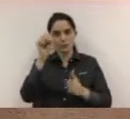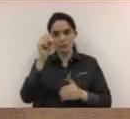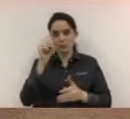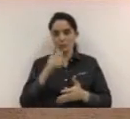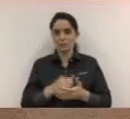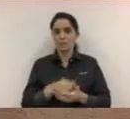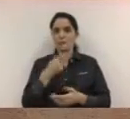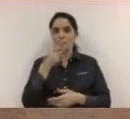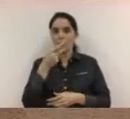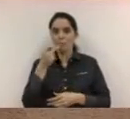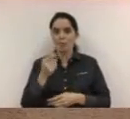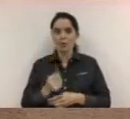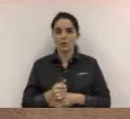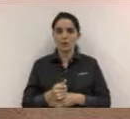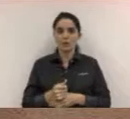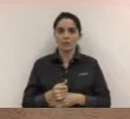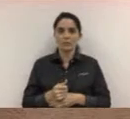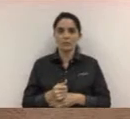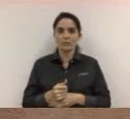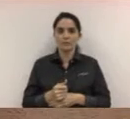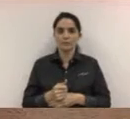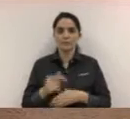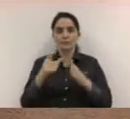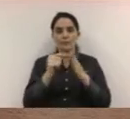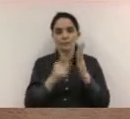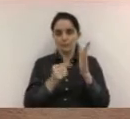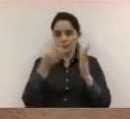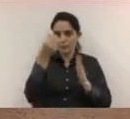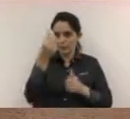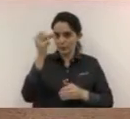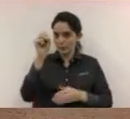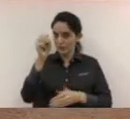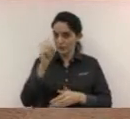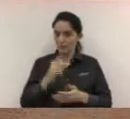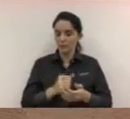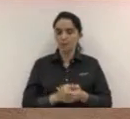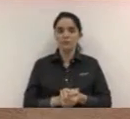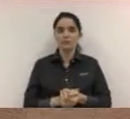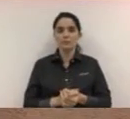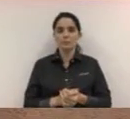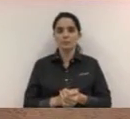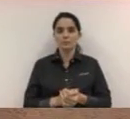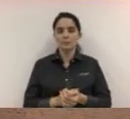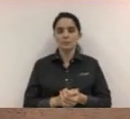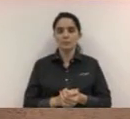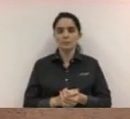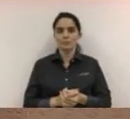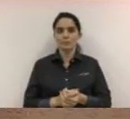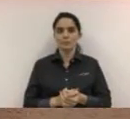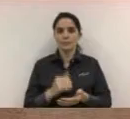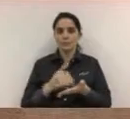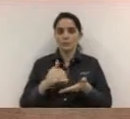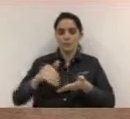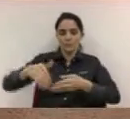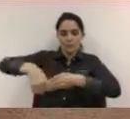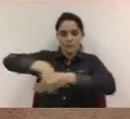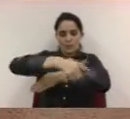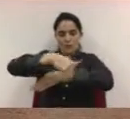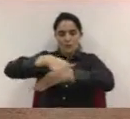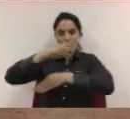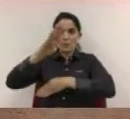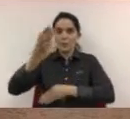Baixo Centro. E no artigo 78, enquadra o antigo arquivo municipal da prefeitura, a Rua Barão de Cascalho, como imóveis